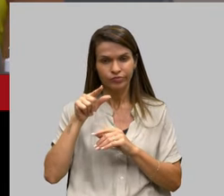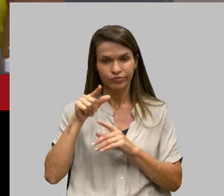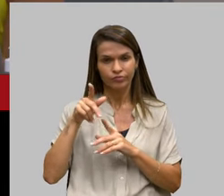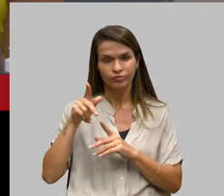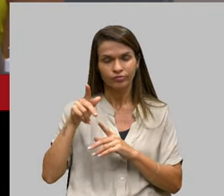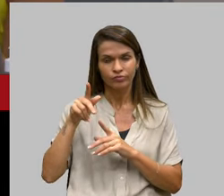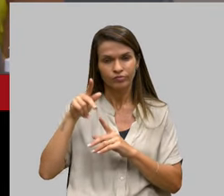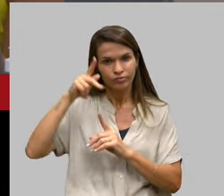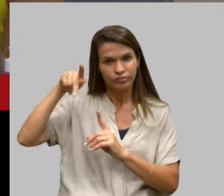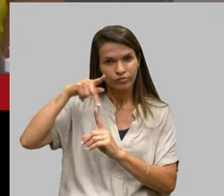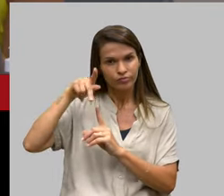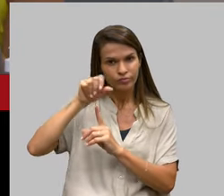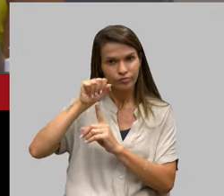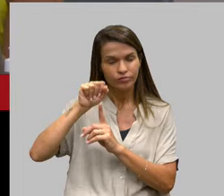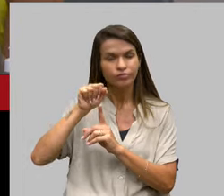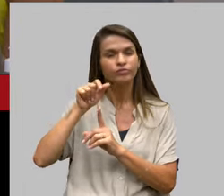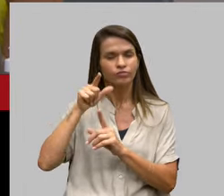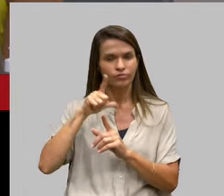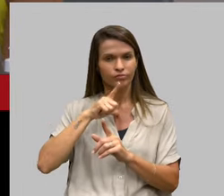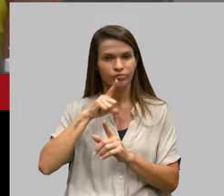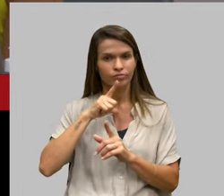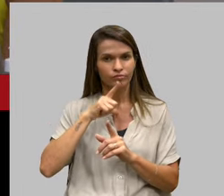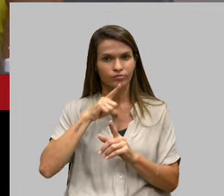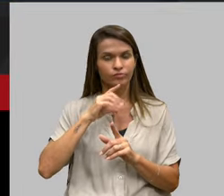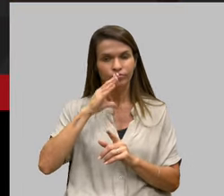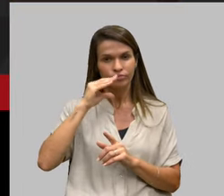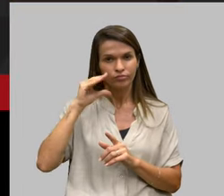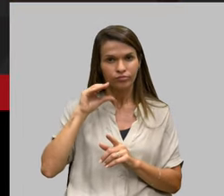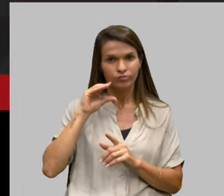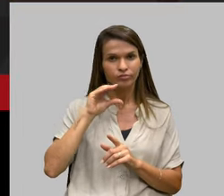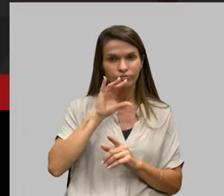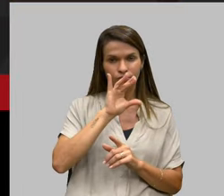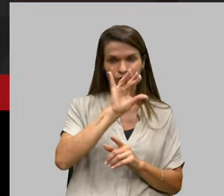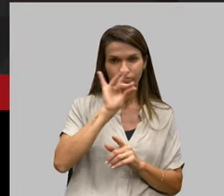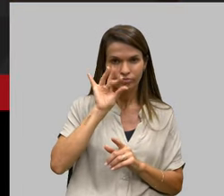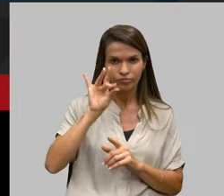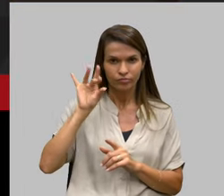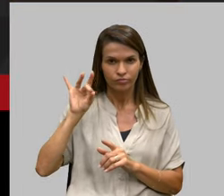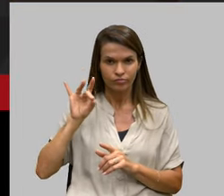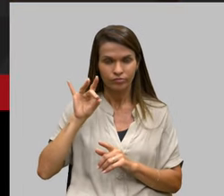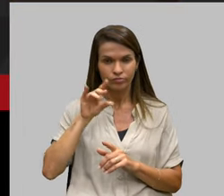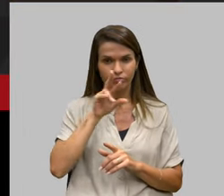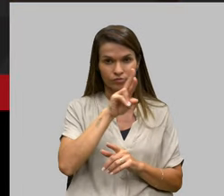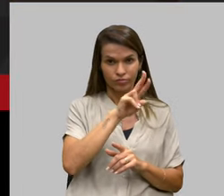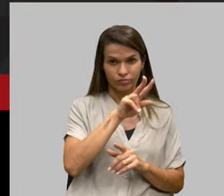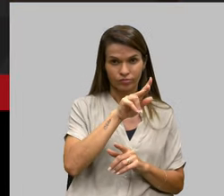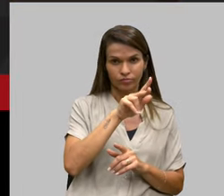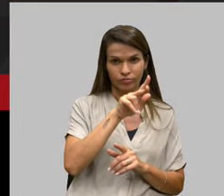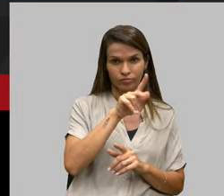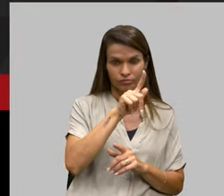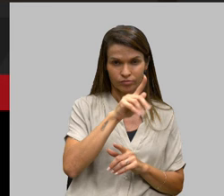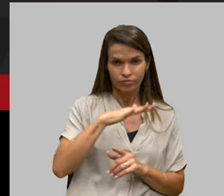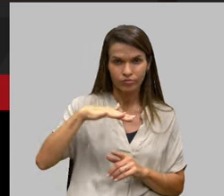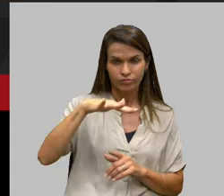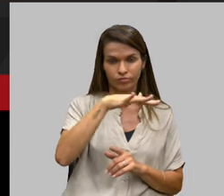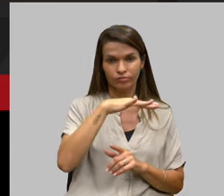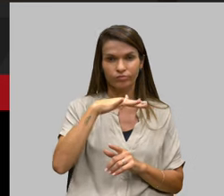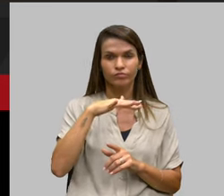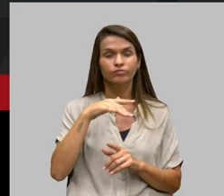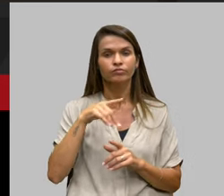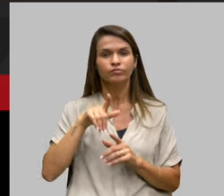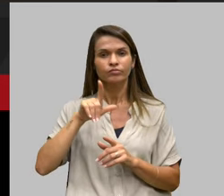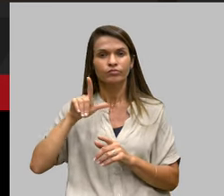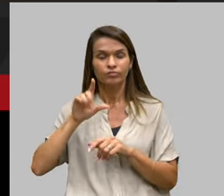nós passamos a ter os servidores seletista no regime geral e os servidores estatutários isso antes da